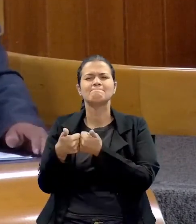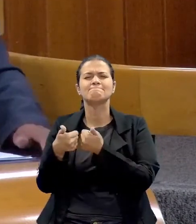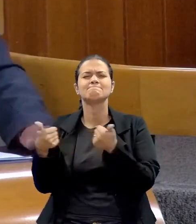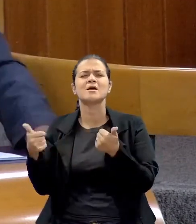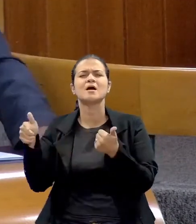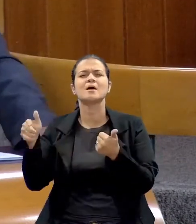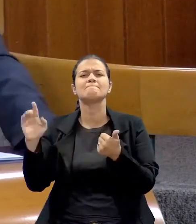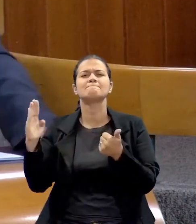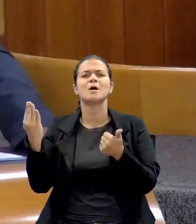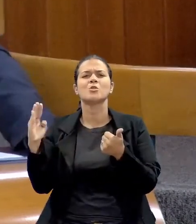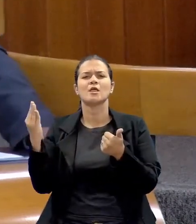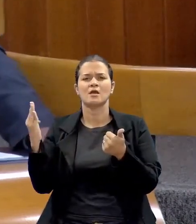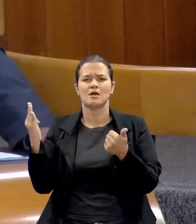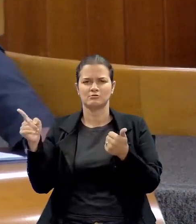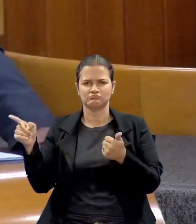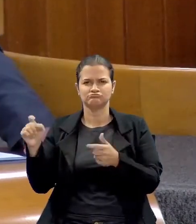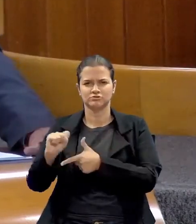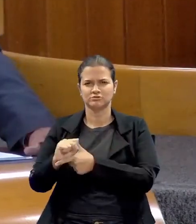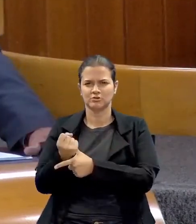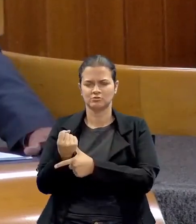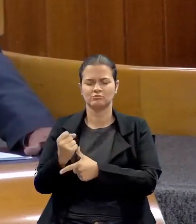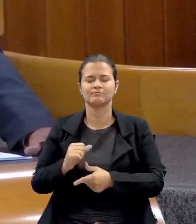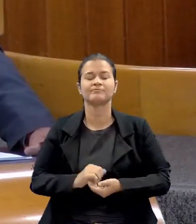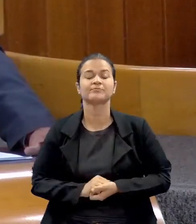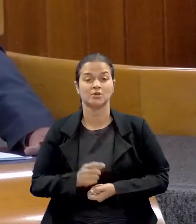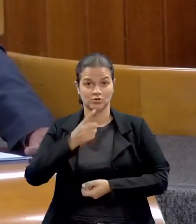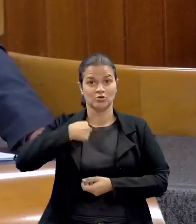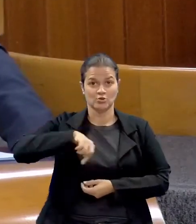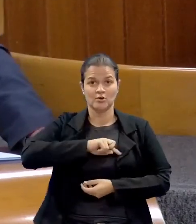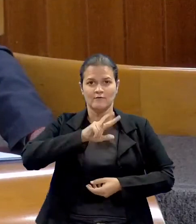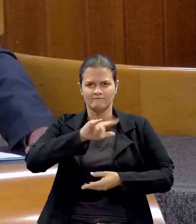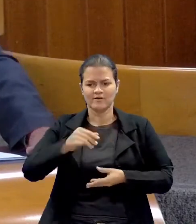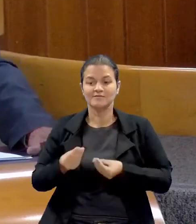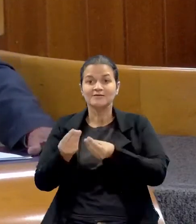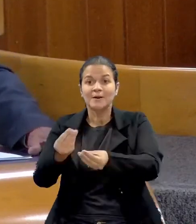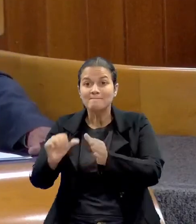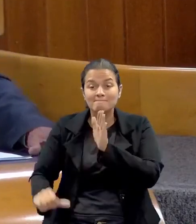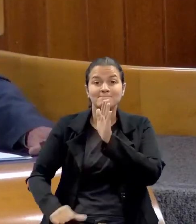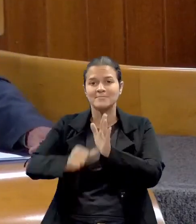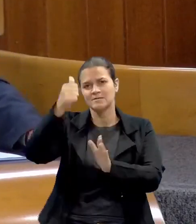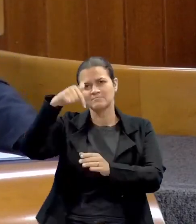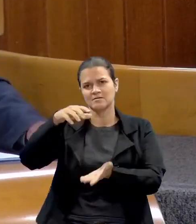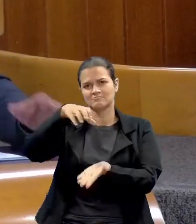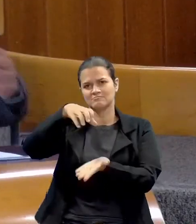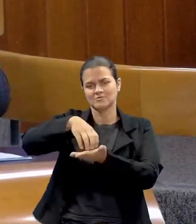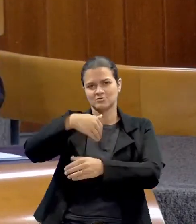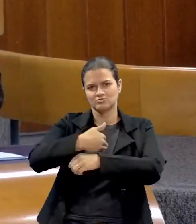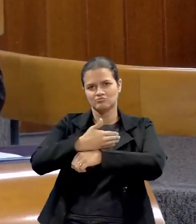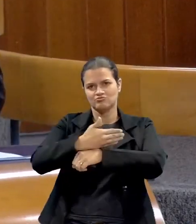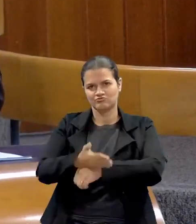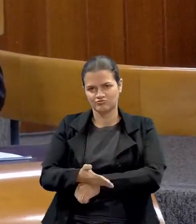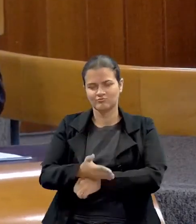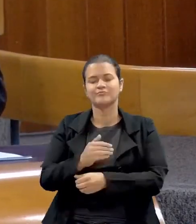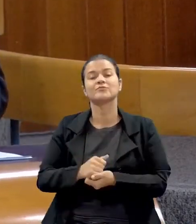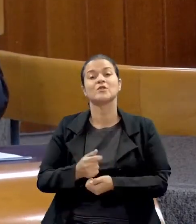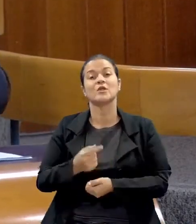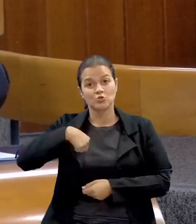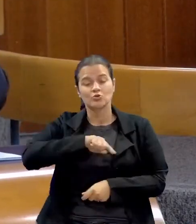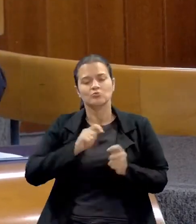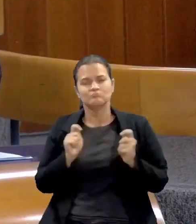do Balneário Meia Ponte. Estaremos entregando esse primeiro centro dias para que nós